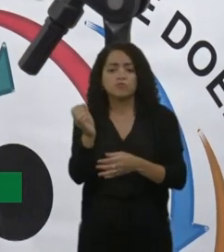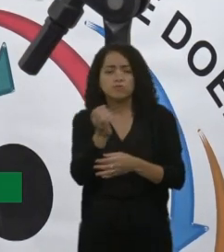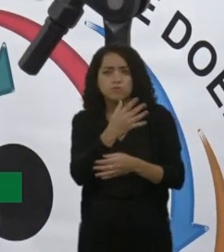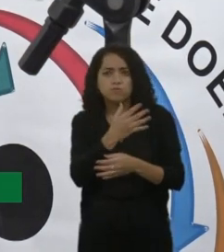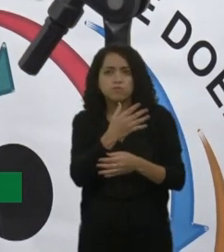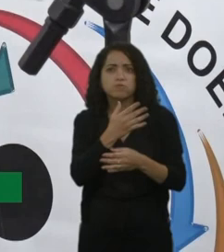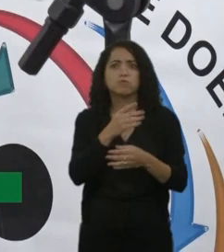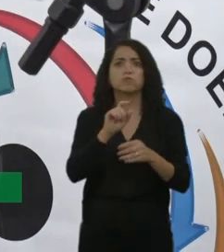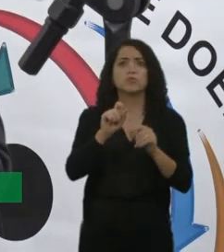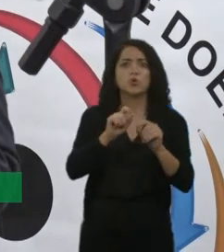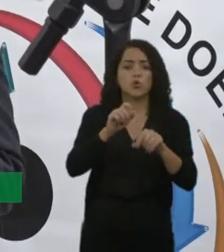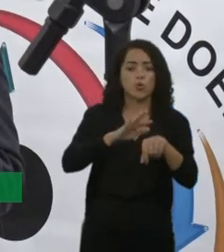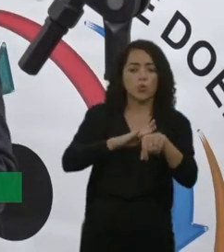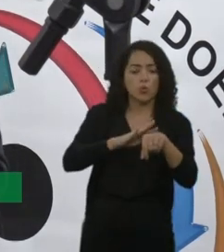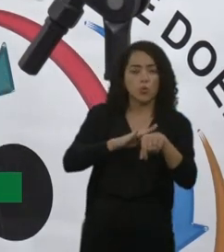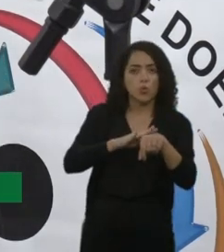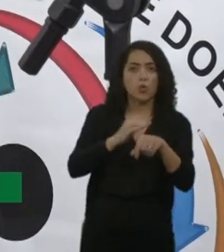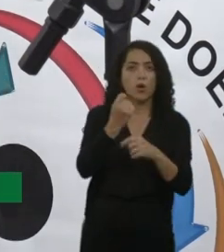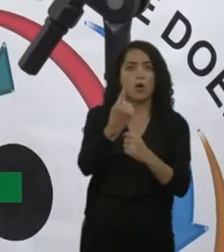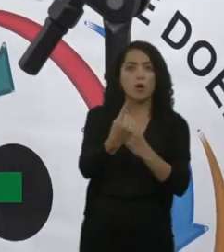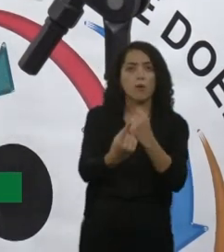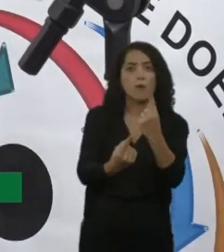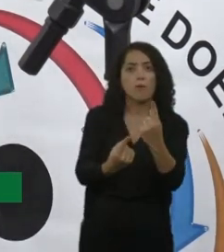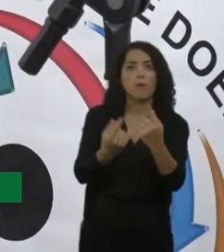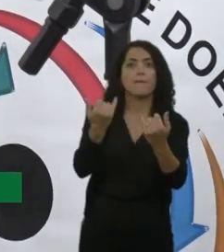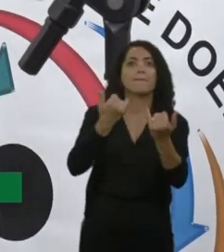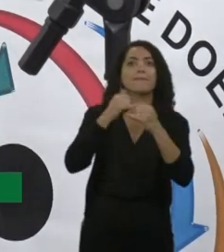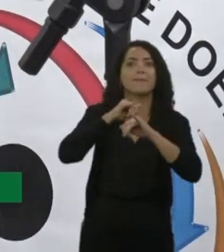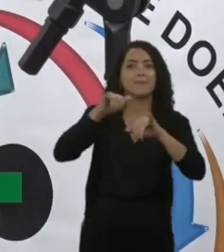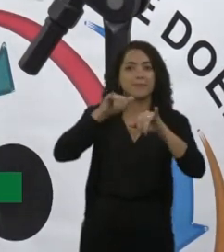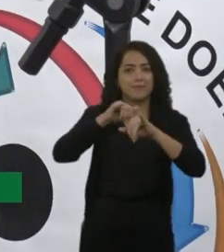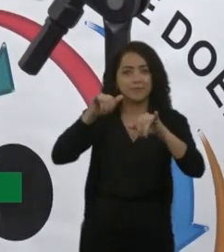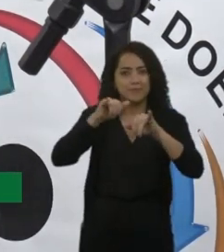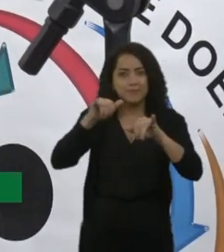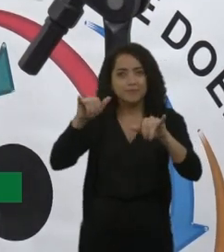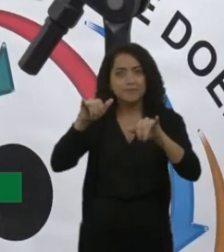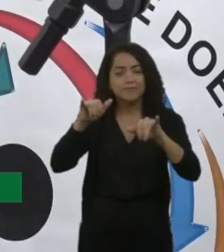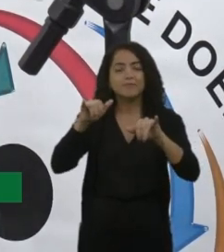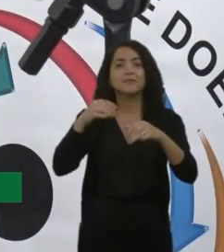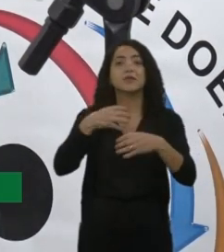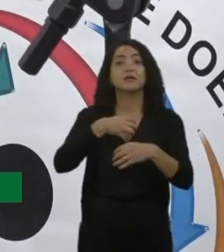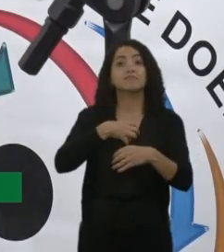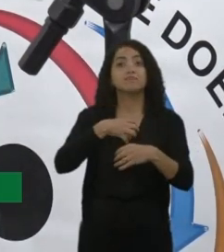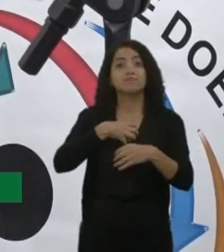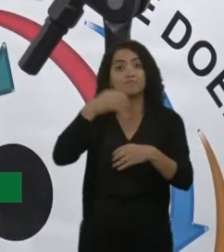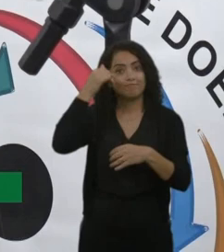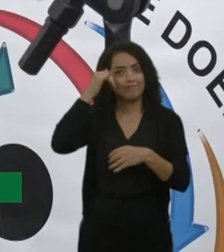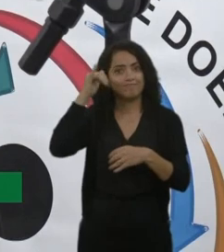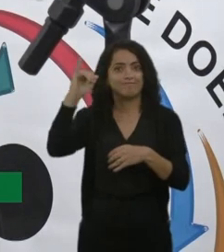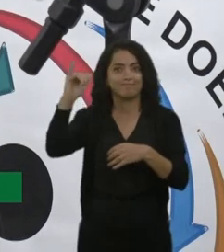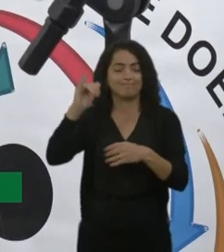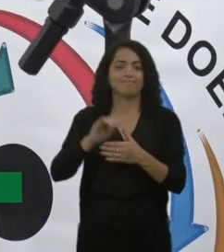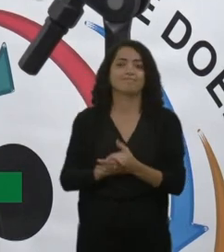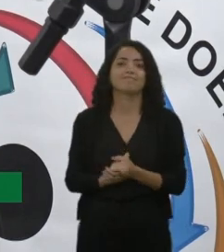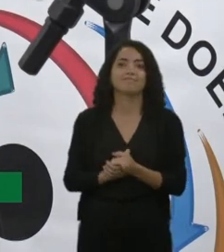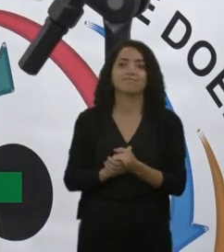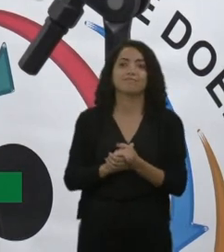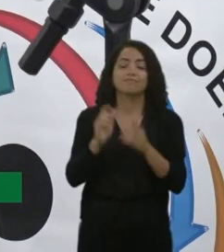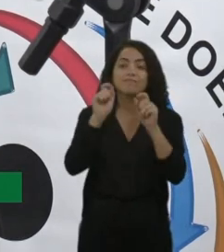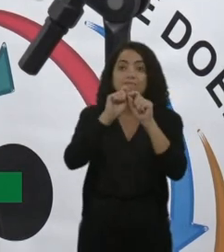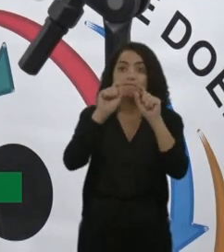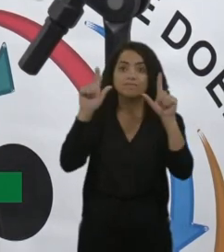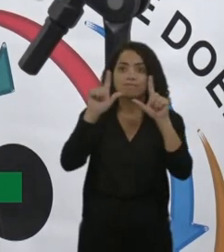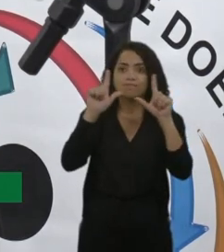envolvem as doenças raras por meio da informação, da acessibilidade e prevenção, despertando assim a atenção